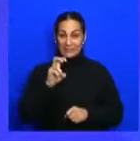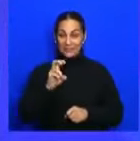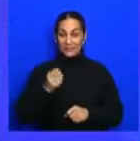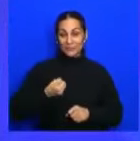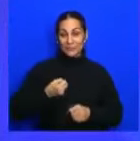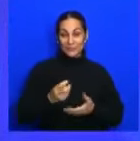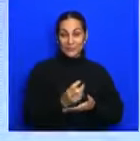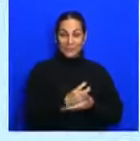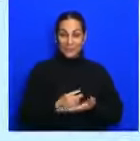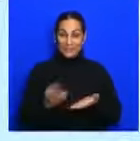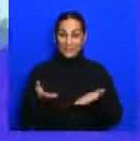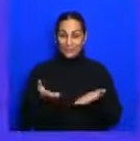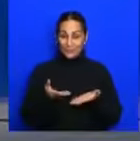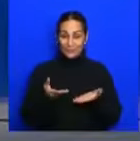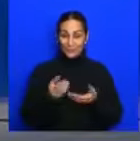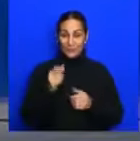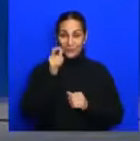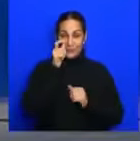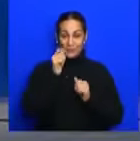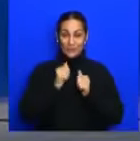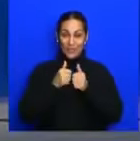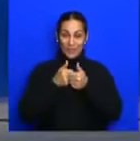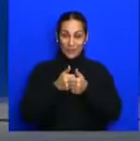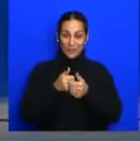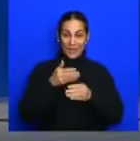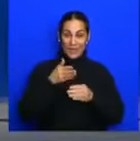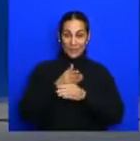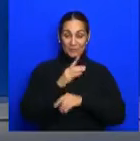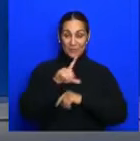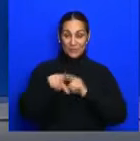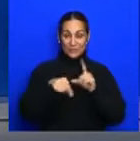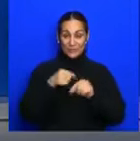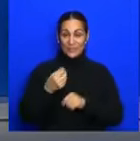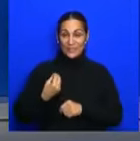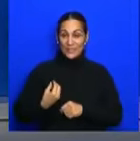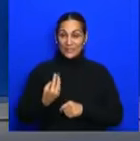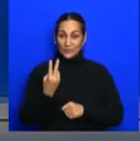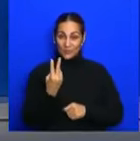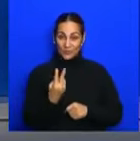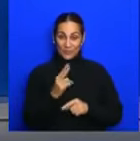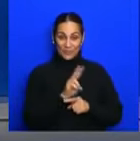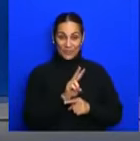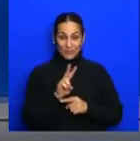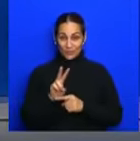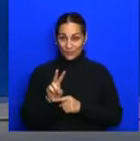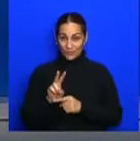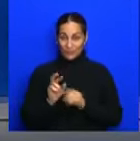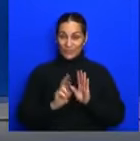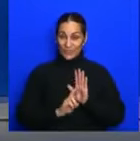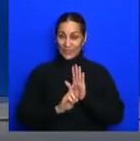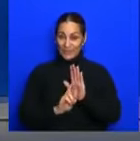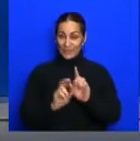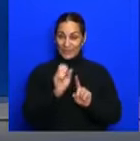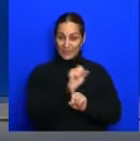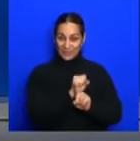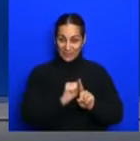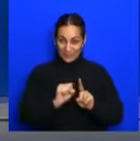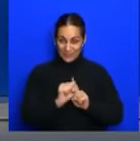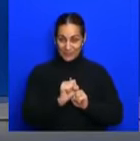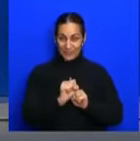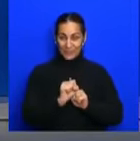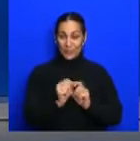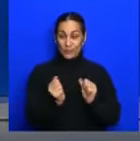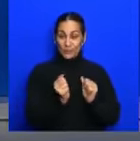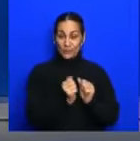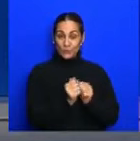5 números da Quina de hoje. E para conferir e validar o nosso sorteio, conto com a presença de duas auditoras, representantes do público.